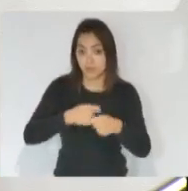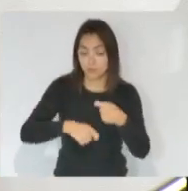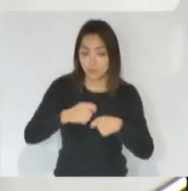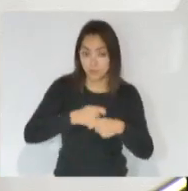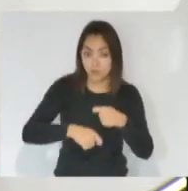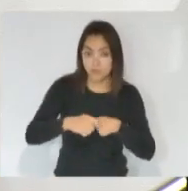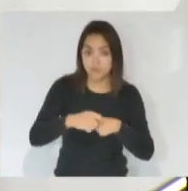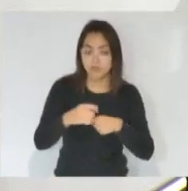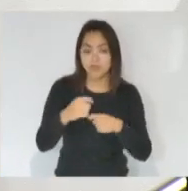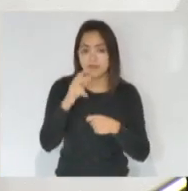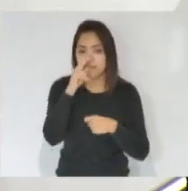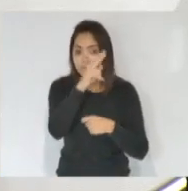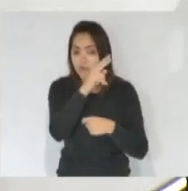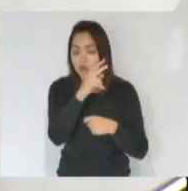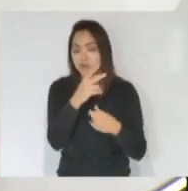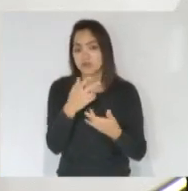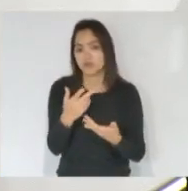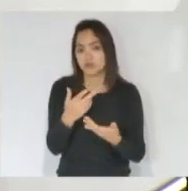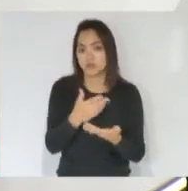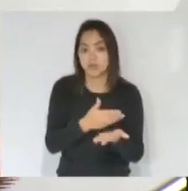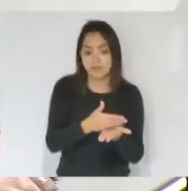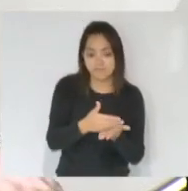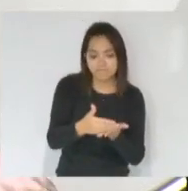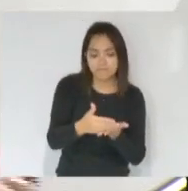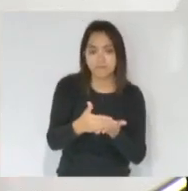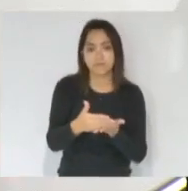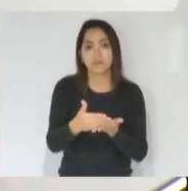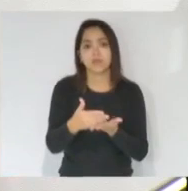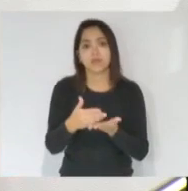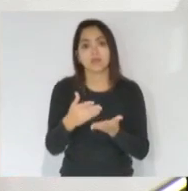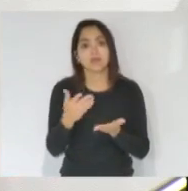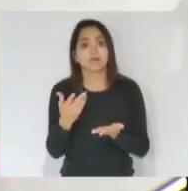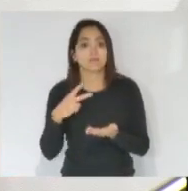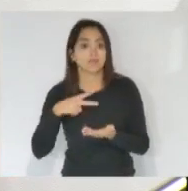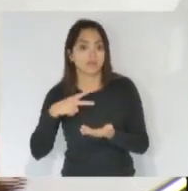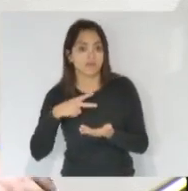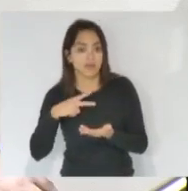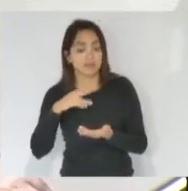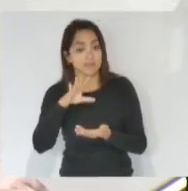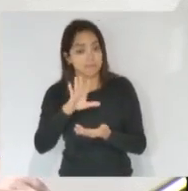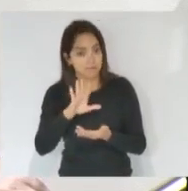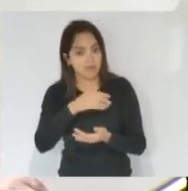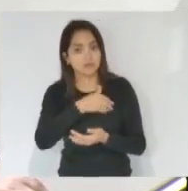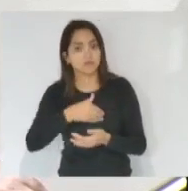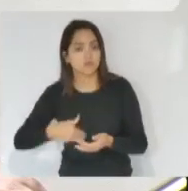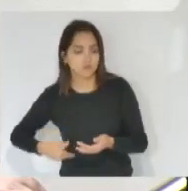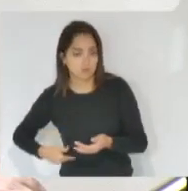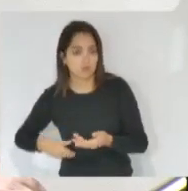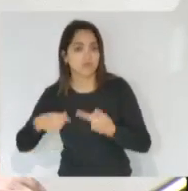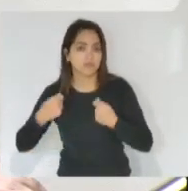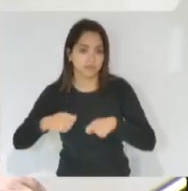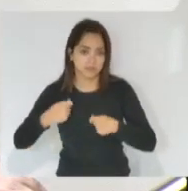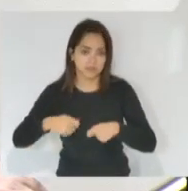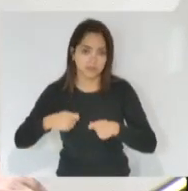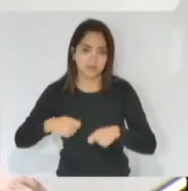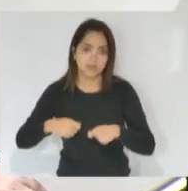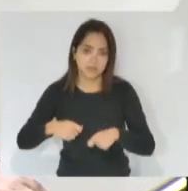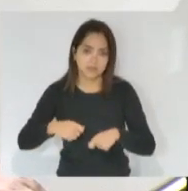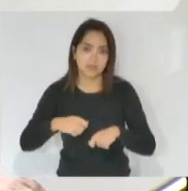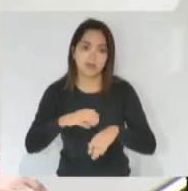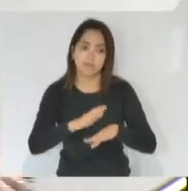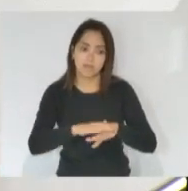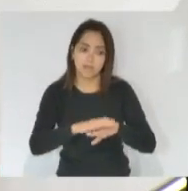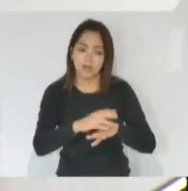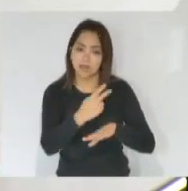tão forte através da iniciativa privada, mas que o poder público também tem que fazer a sua parte.